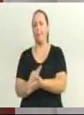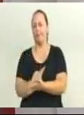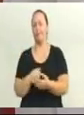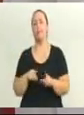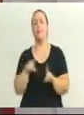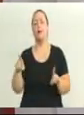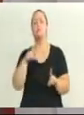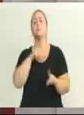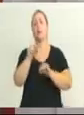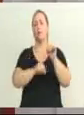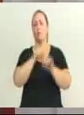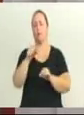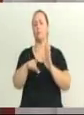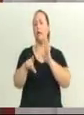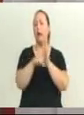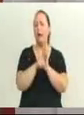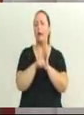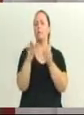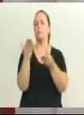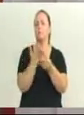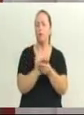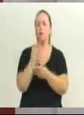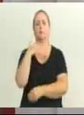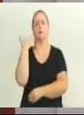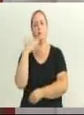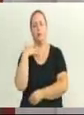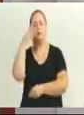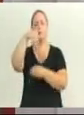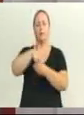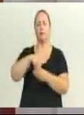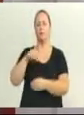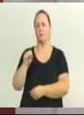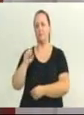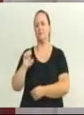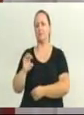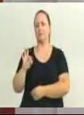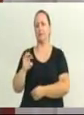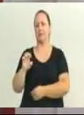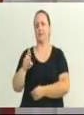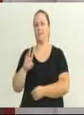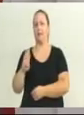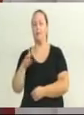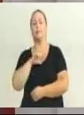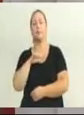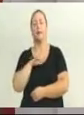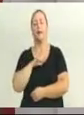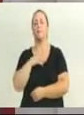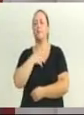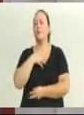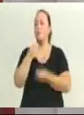legal, existe uma comissão de sindicância dentro do CETERB. Agora, na grande maioria, na grande maioria,